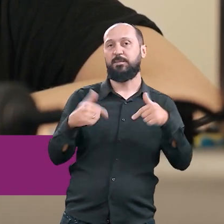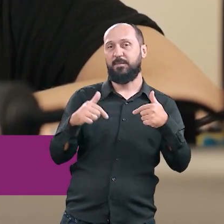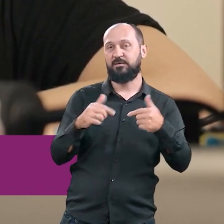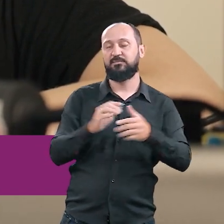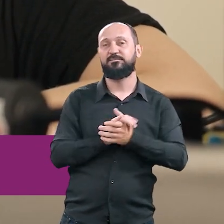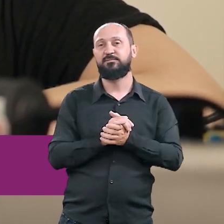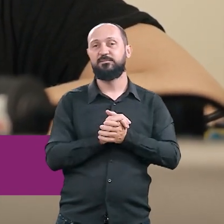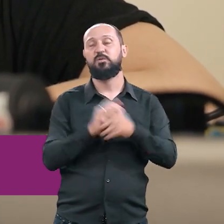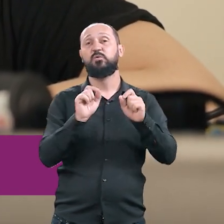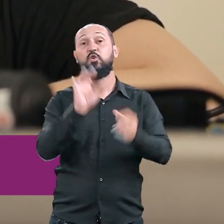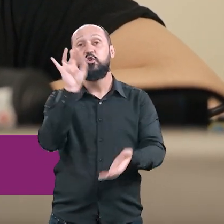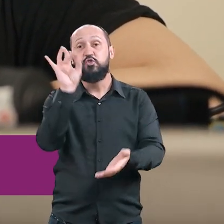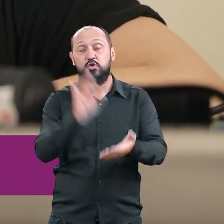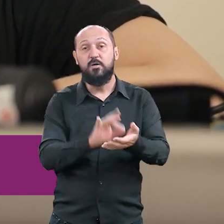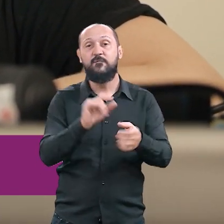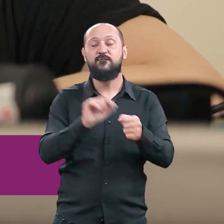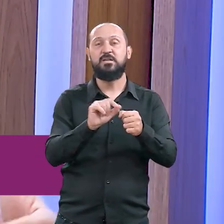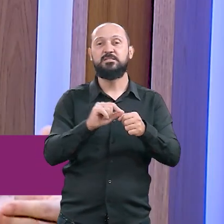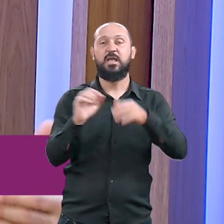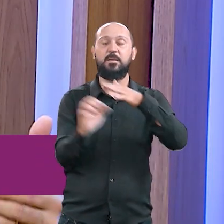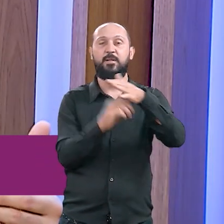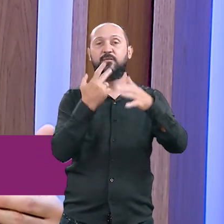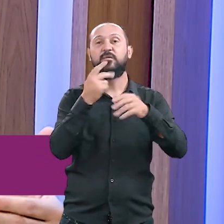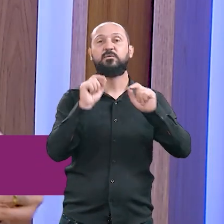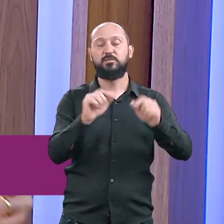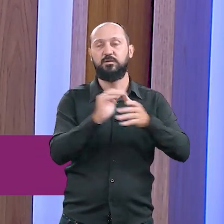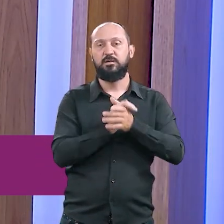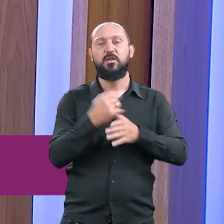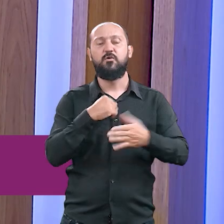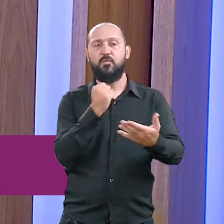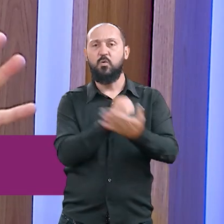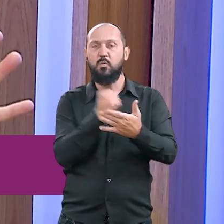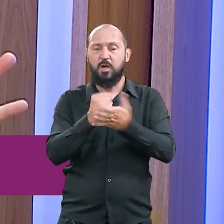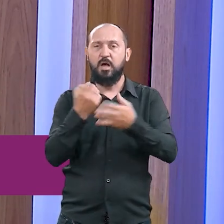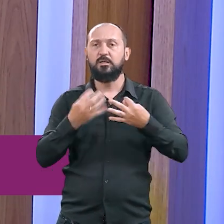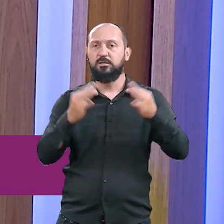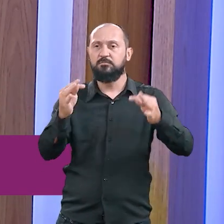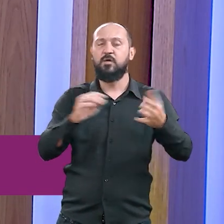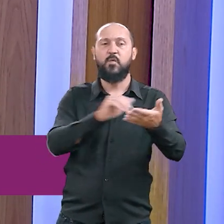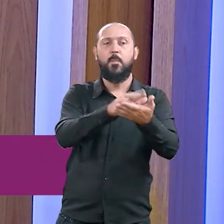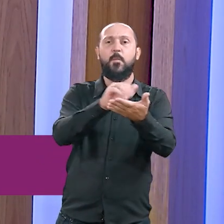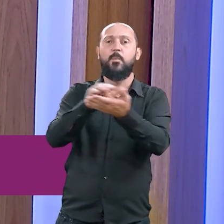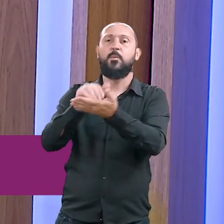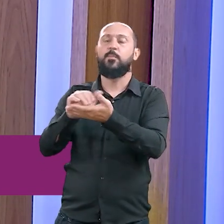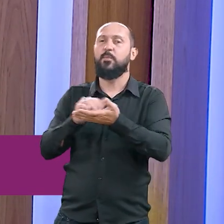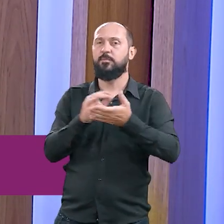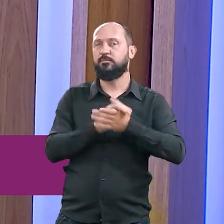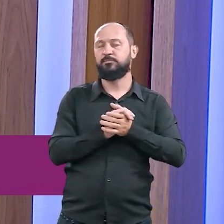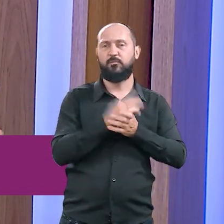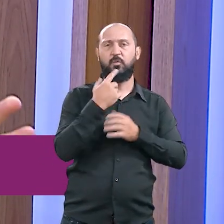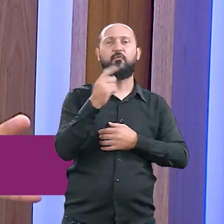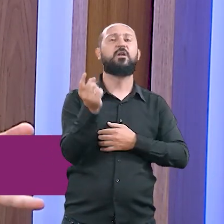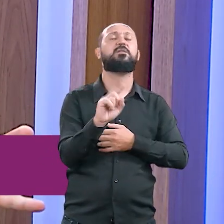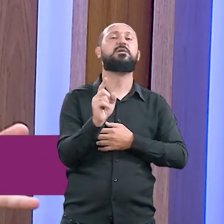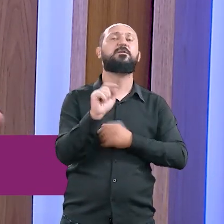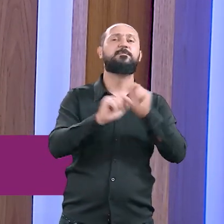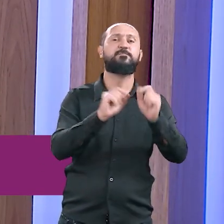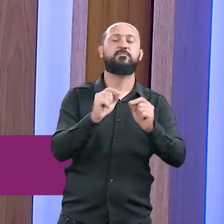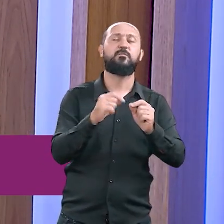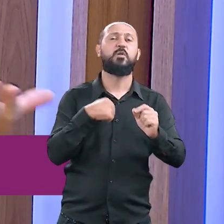que eu percebo mais do uso da inteligência artificial é muito mais como um copiloto, como se fosse o copiloto do